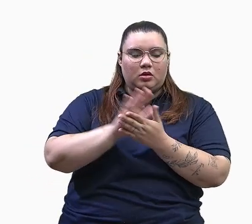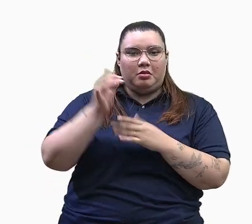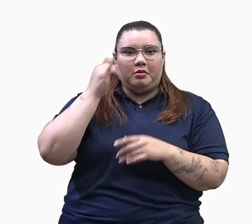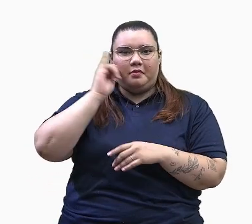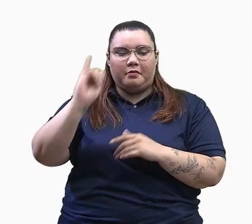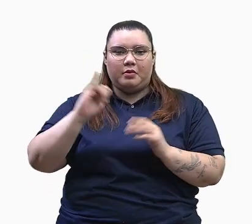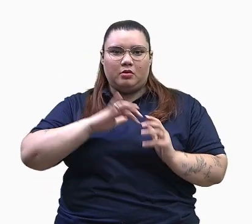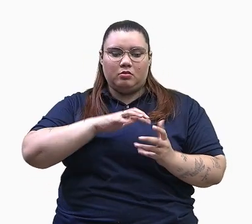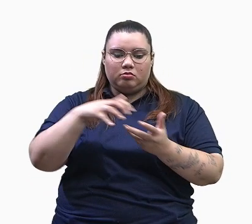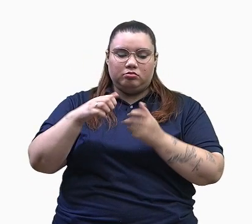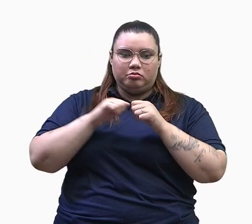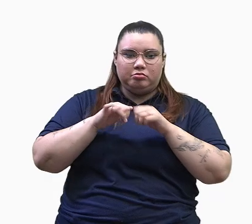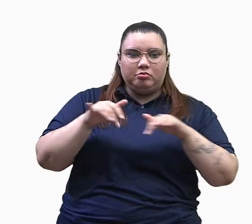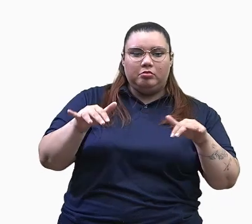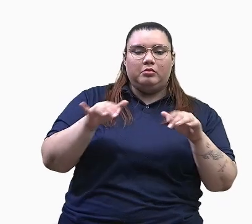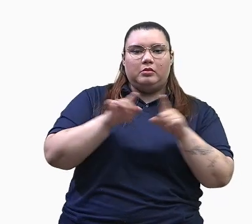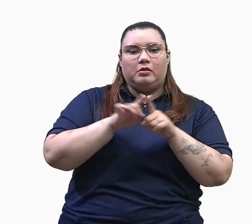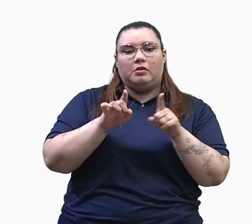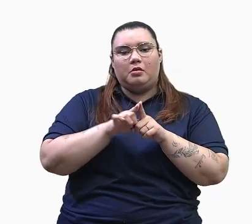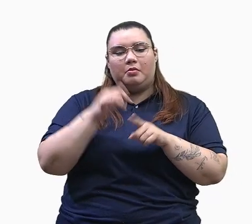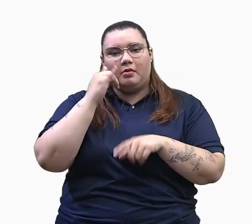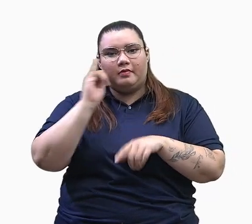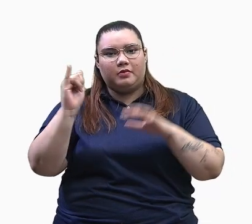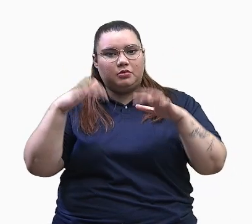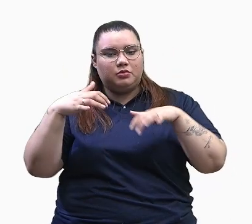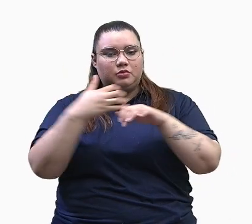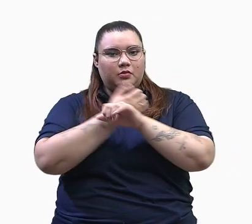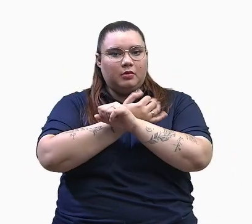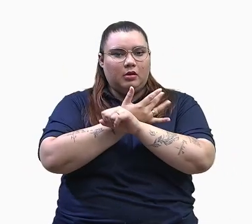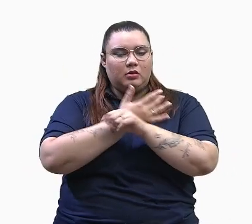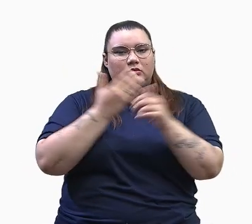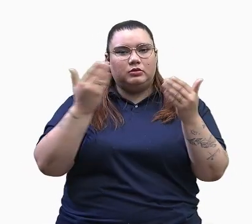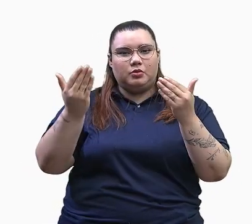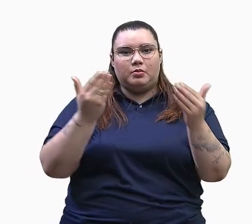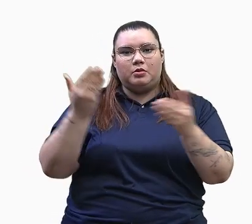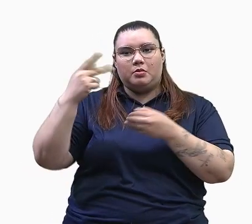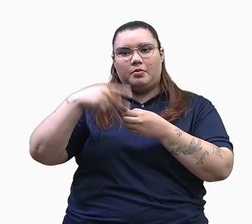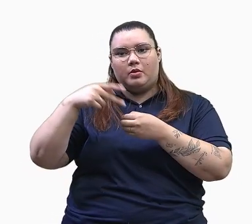global e chuva ácida, principalmente comparado ali ao petróleo,